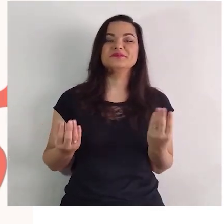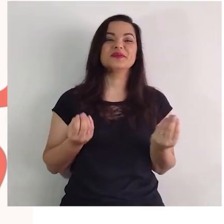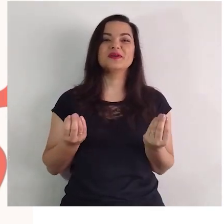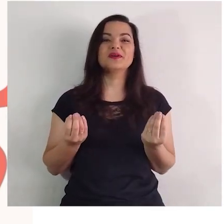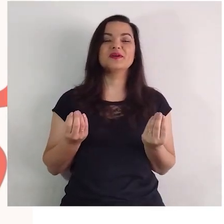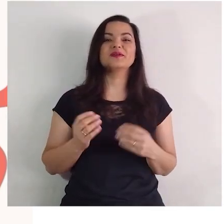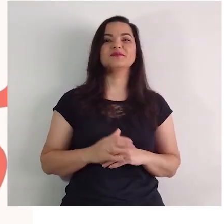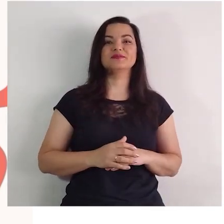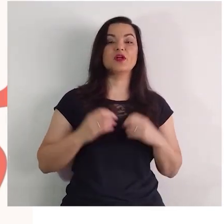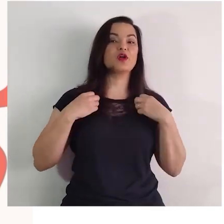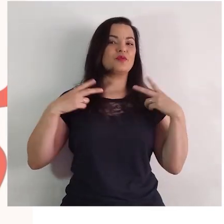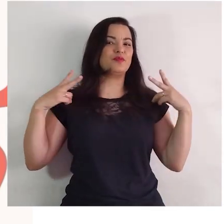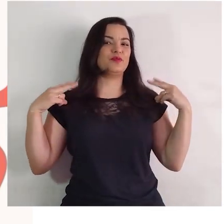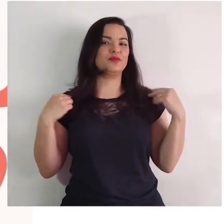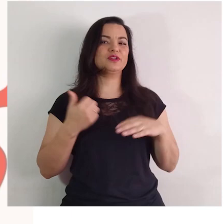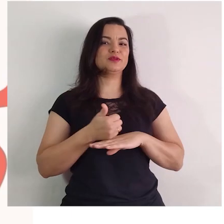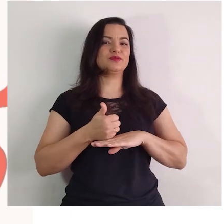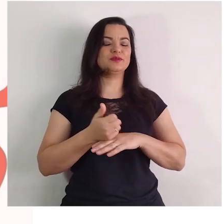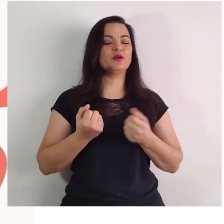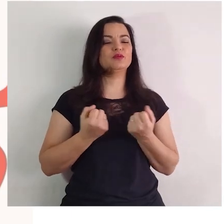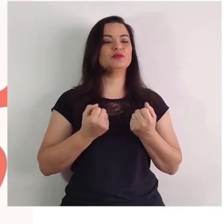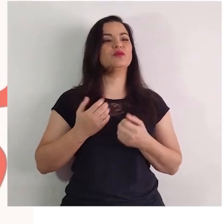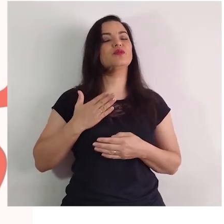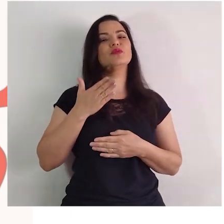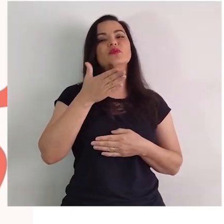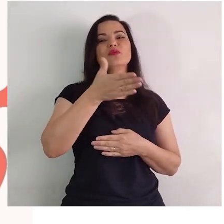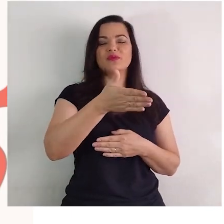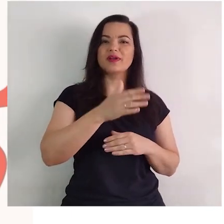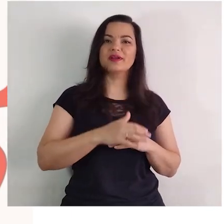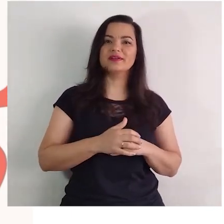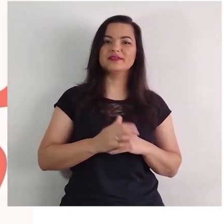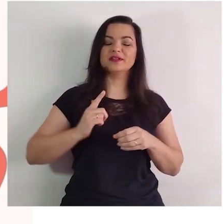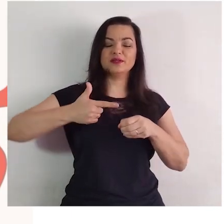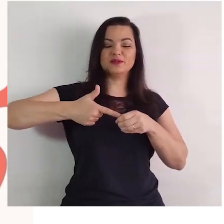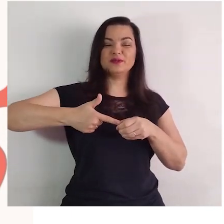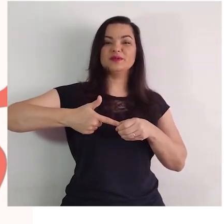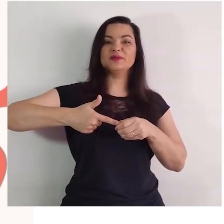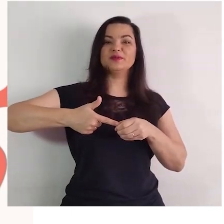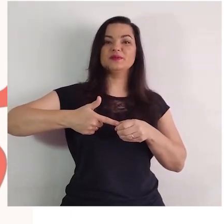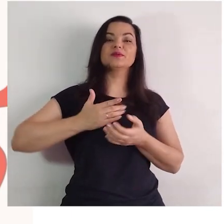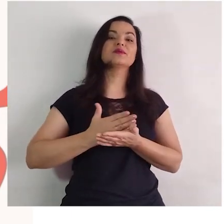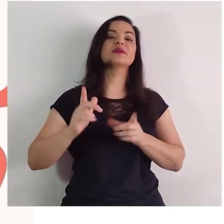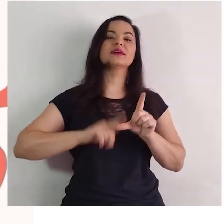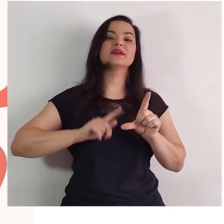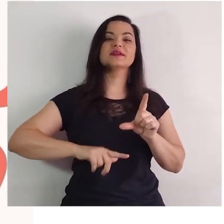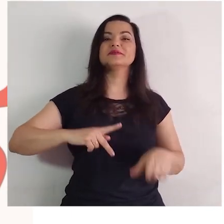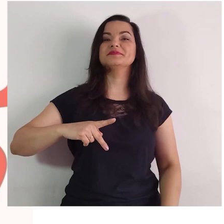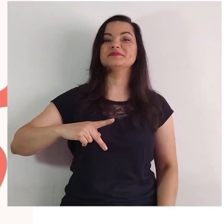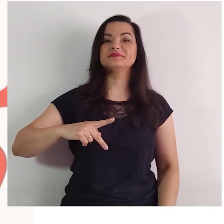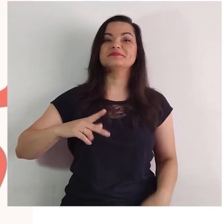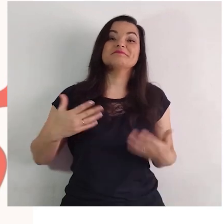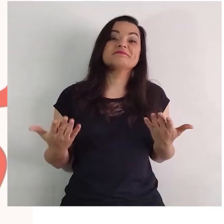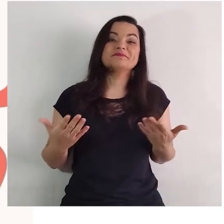Um espaço que geralmente os motoristas costumam ir para abastecer automóveis e começa com a letra P. Que lugar